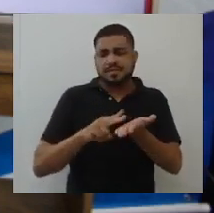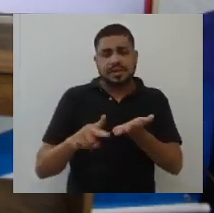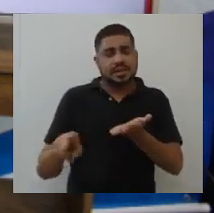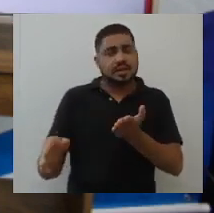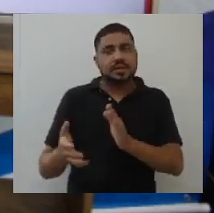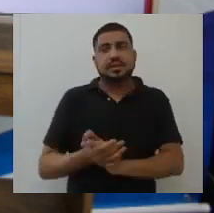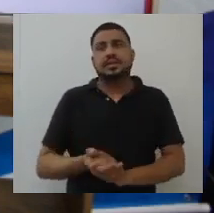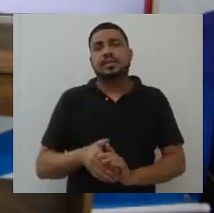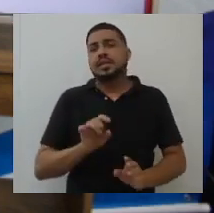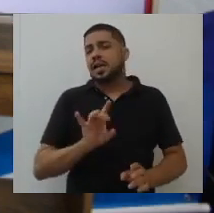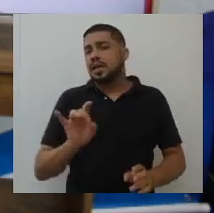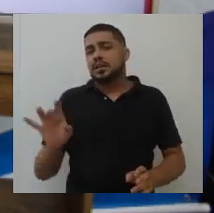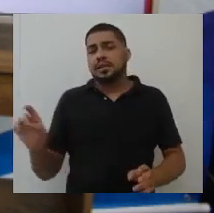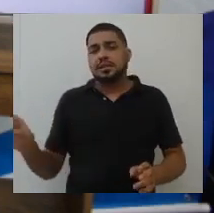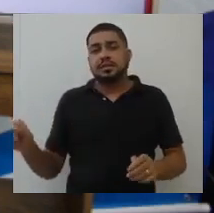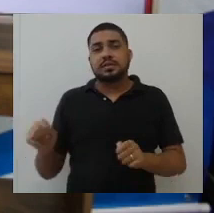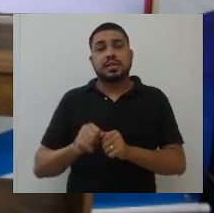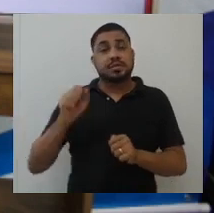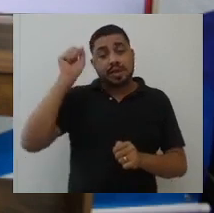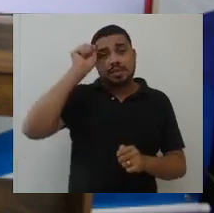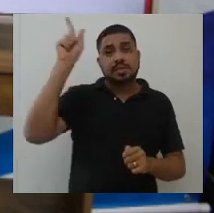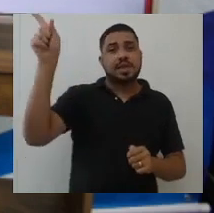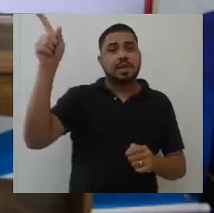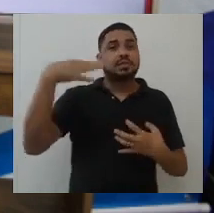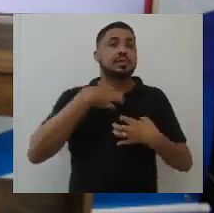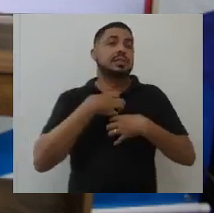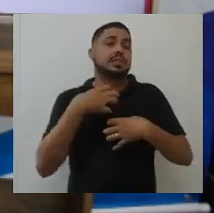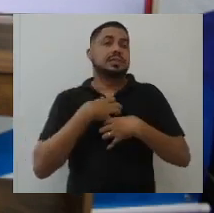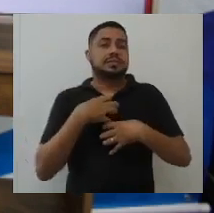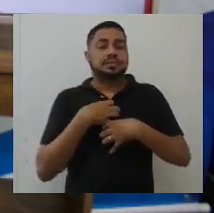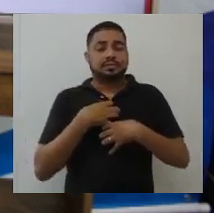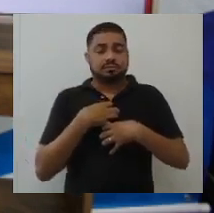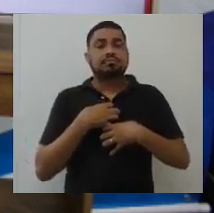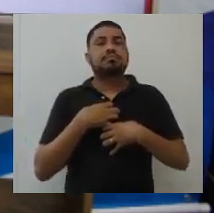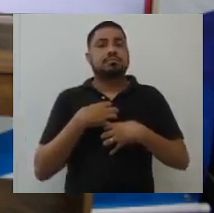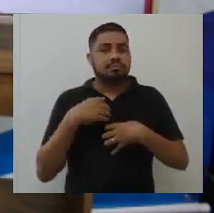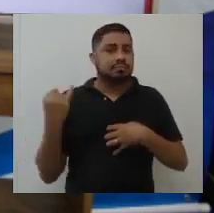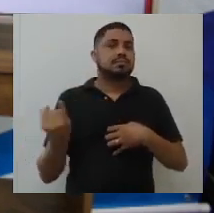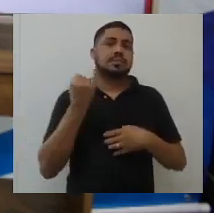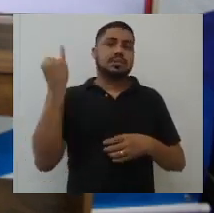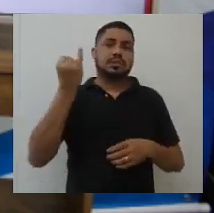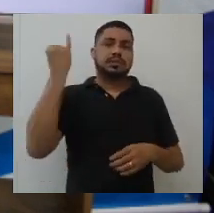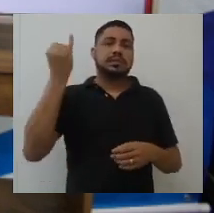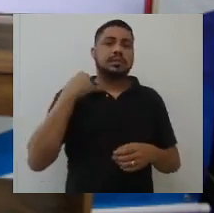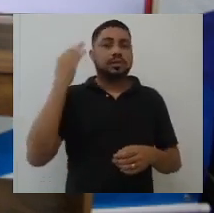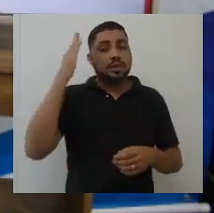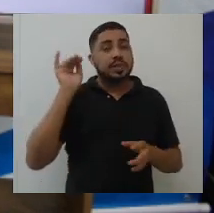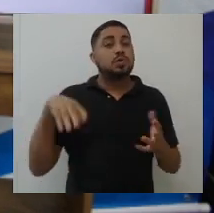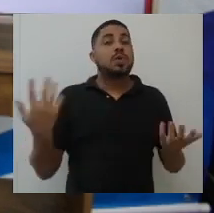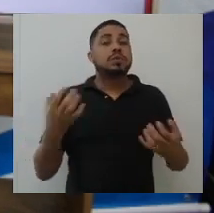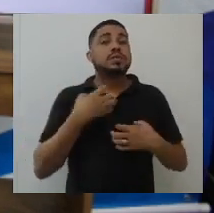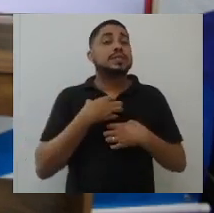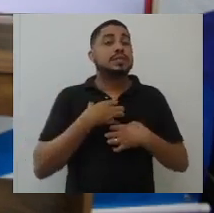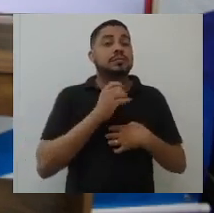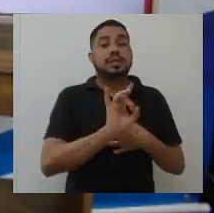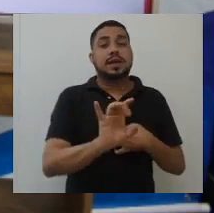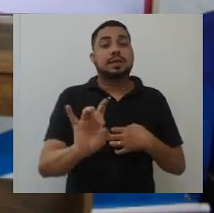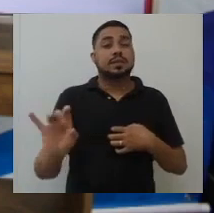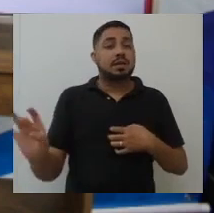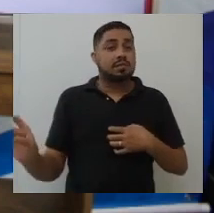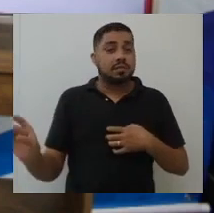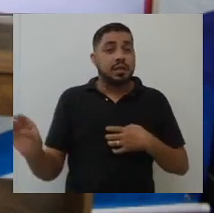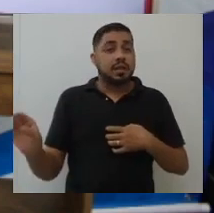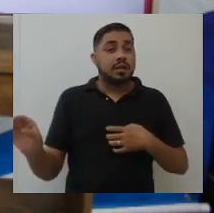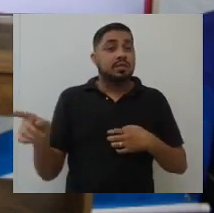questions e cada uma acaba passando uma ideia, acaba passando um sentido, e é extremamente importante que eu saiba qual o sentido que cada uma delas passa. E na